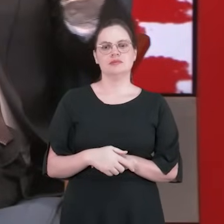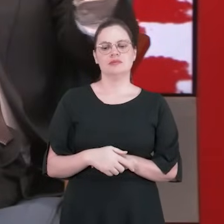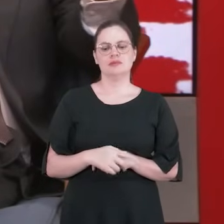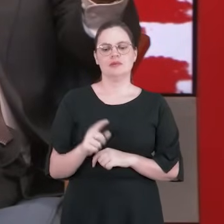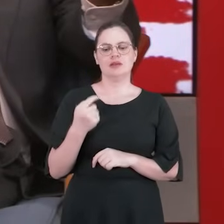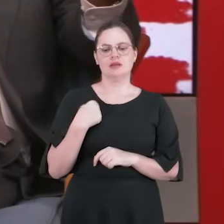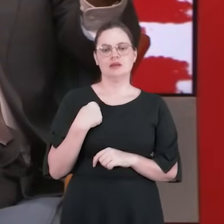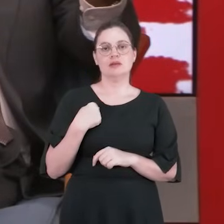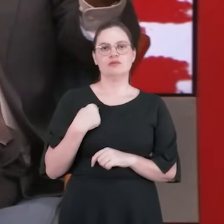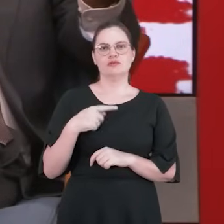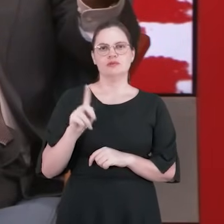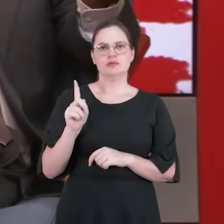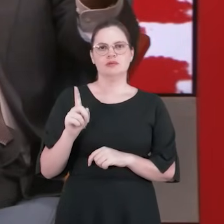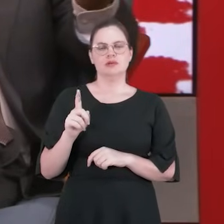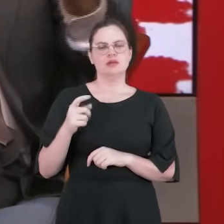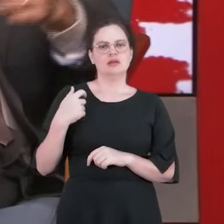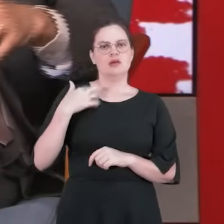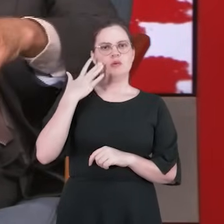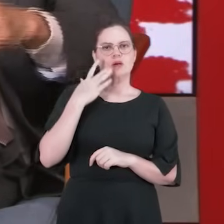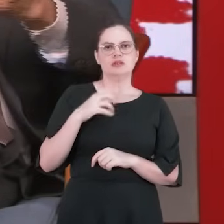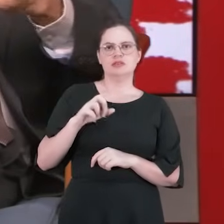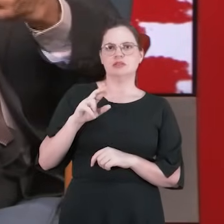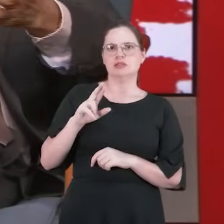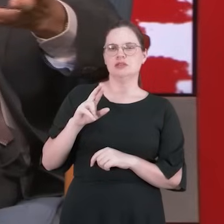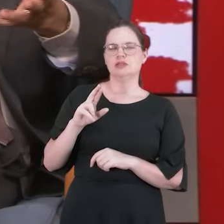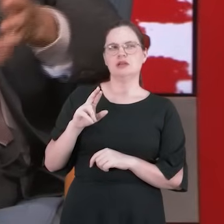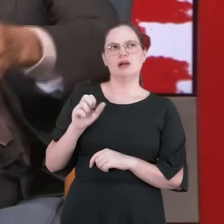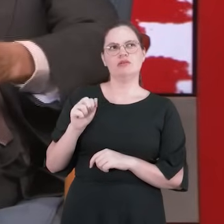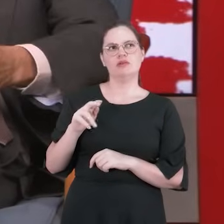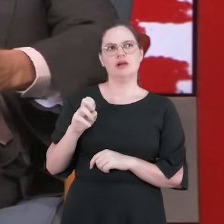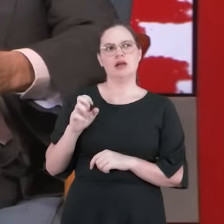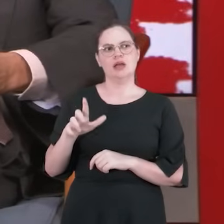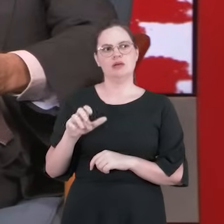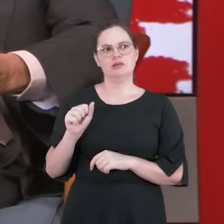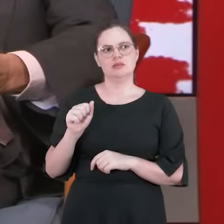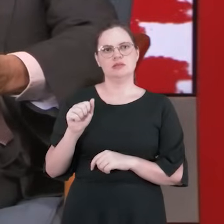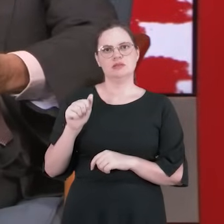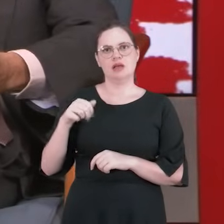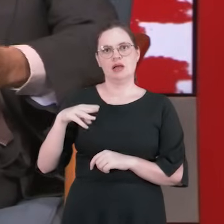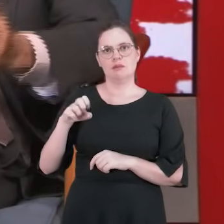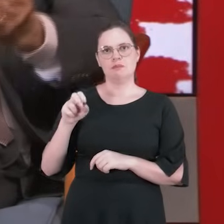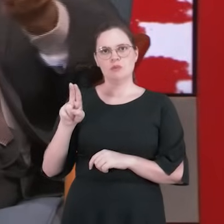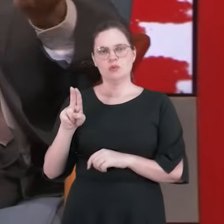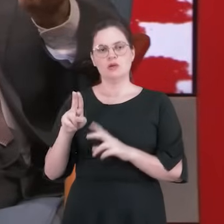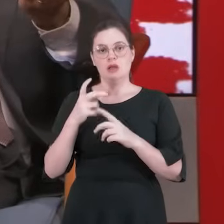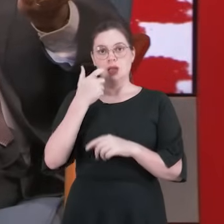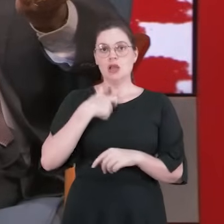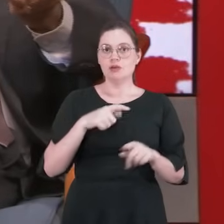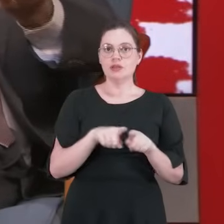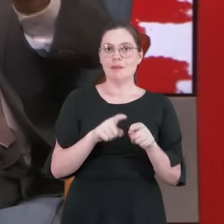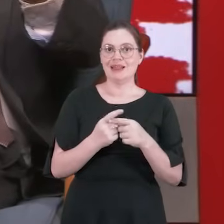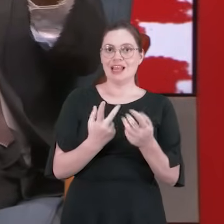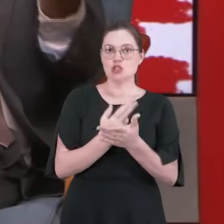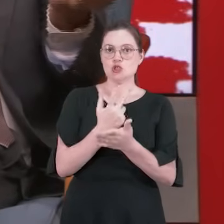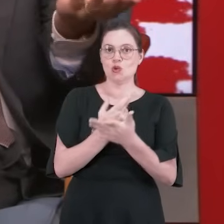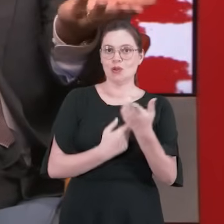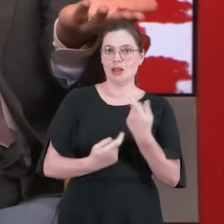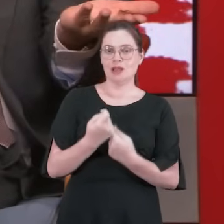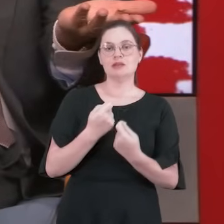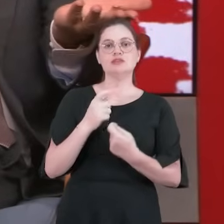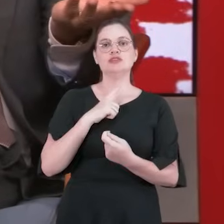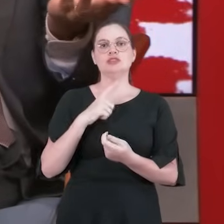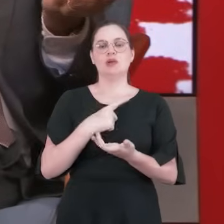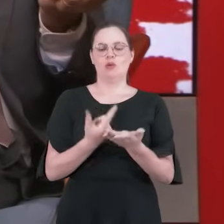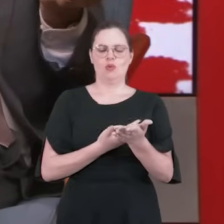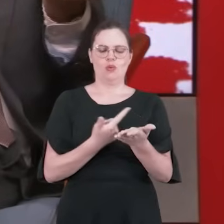né, Rafael SAMU, mas depois praticamente eu fui tesoureiro. Eu tinha um livro, no lado esquerdo era